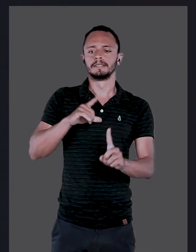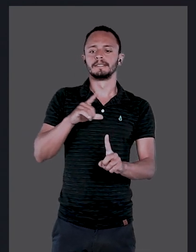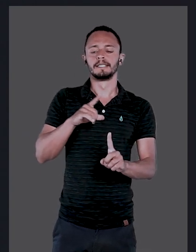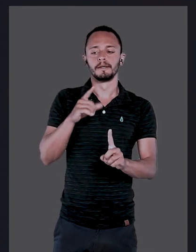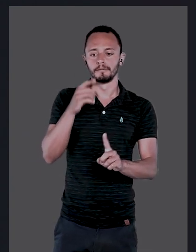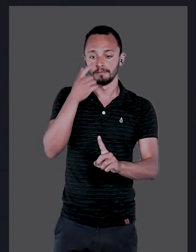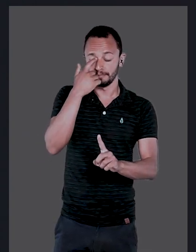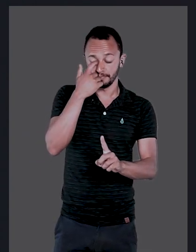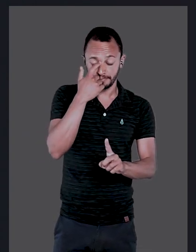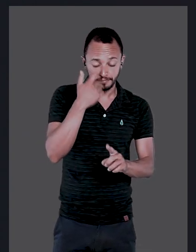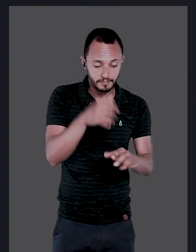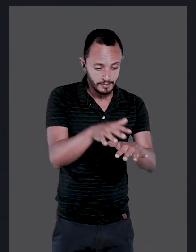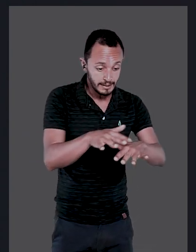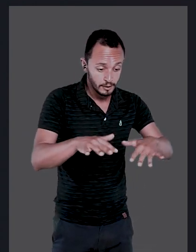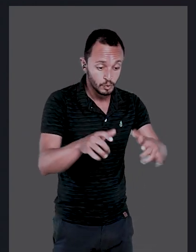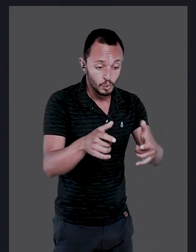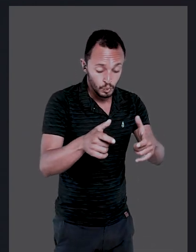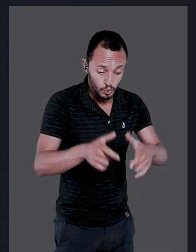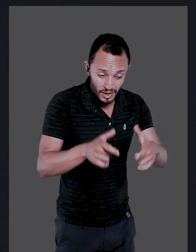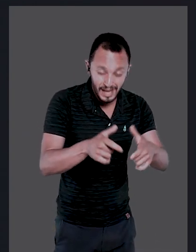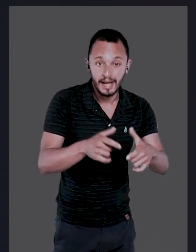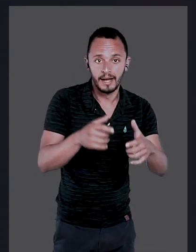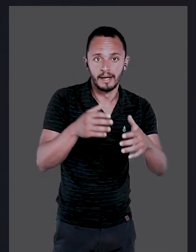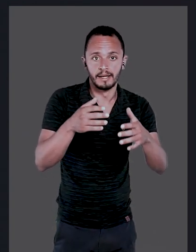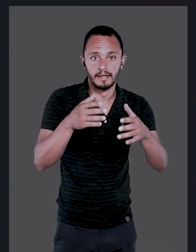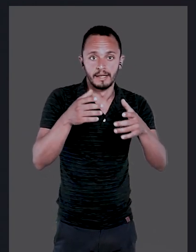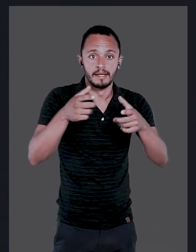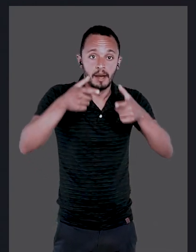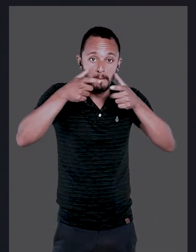mestiço, fizesse alusão à necessidade